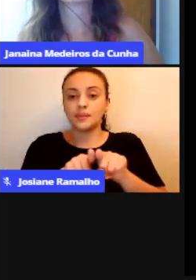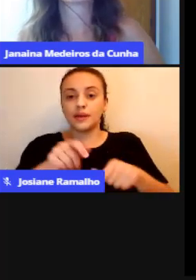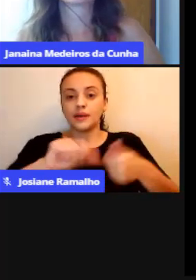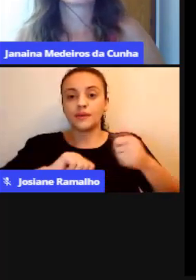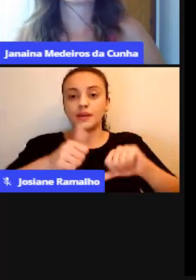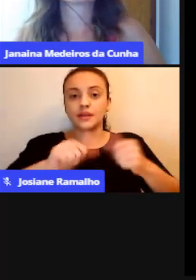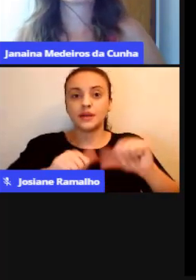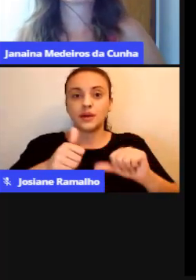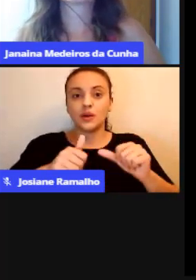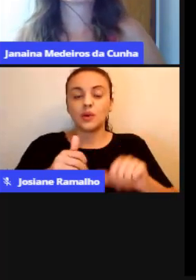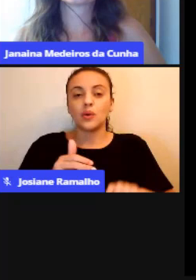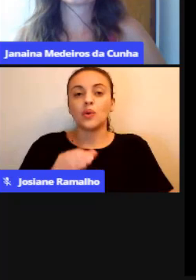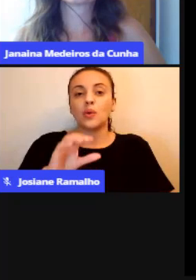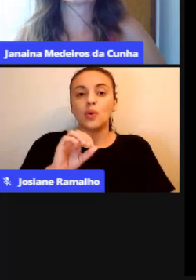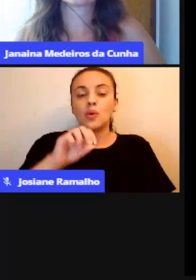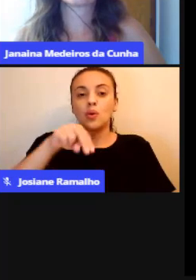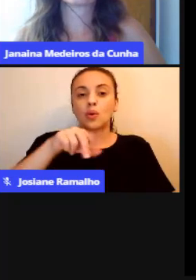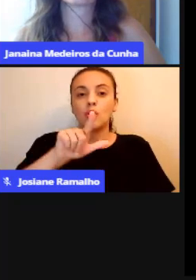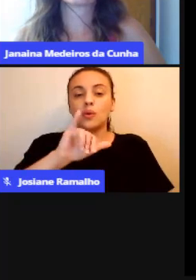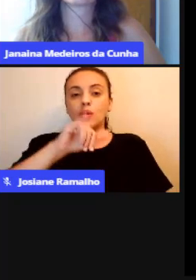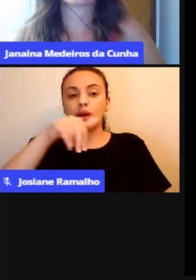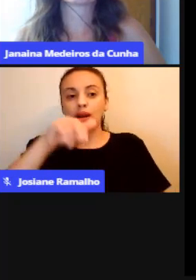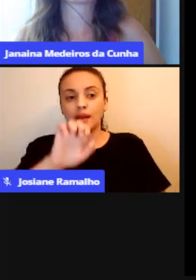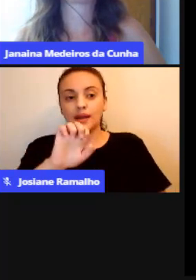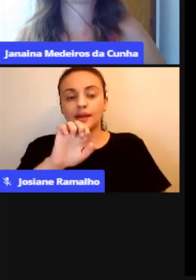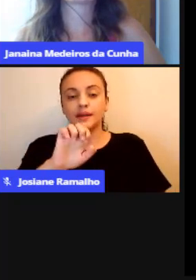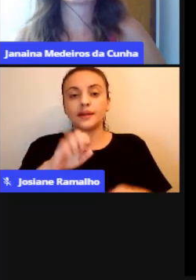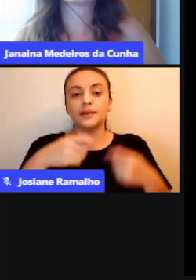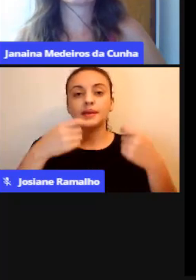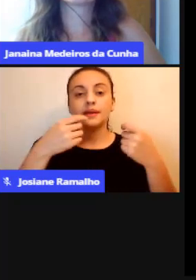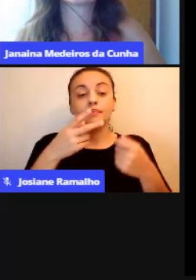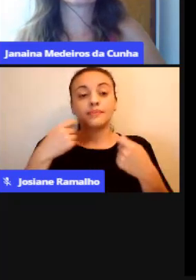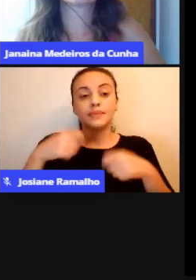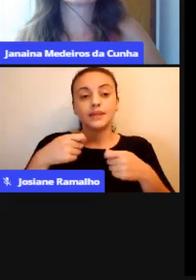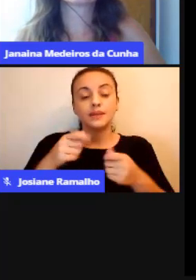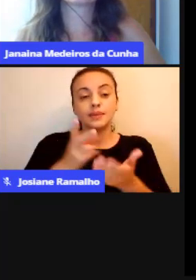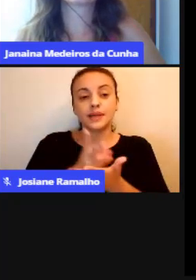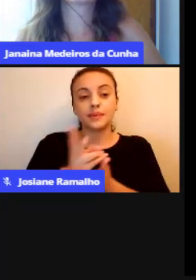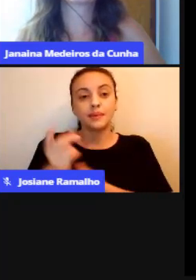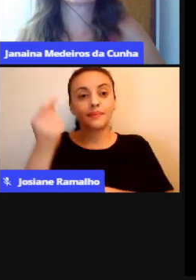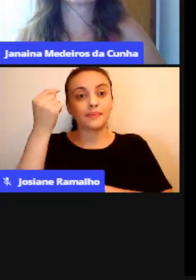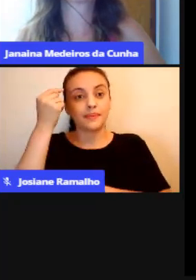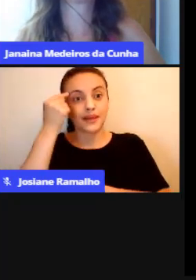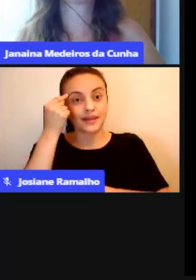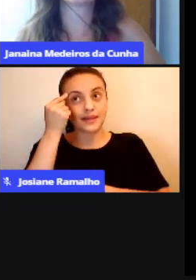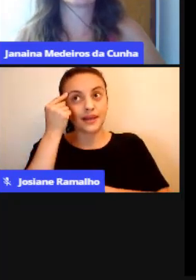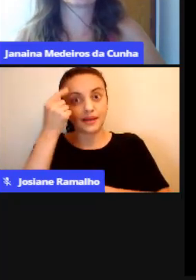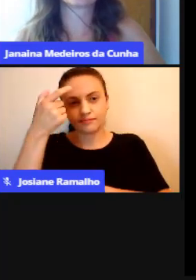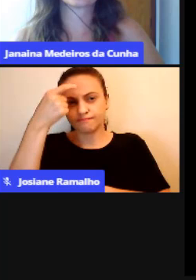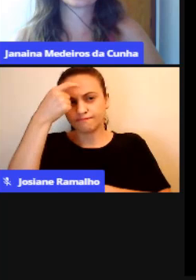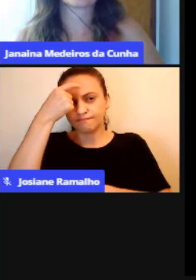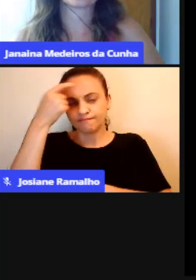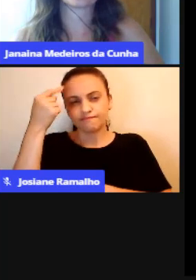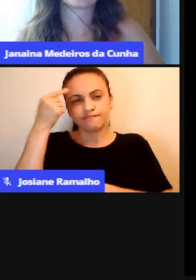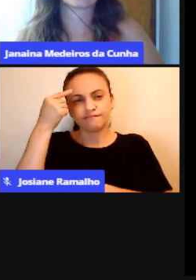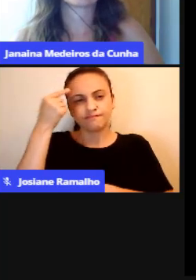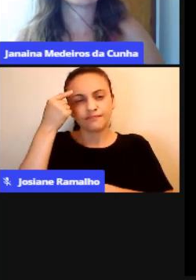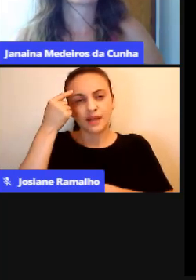online, nós temos que sempre estar em mente esses seguintes